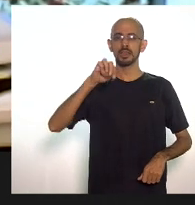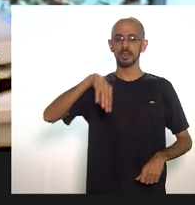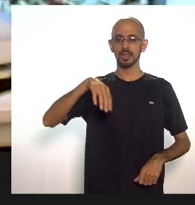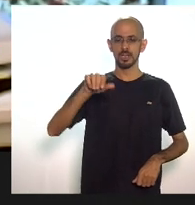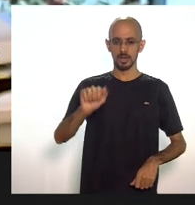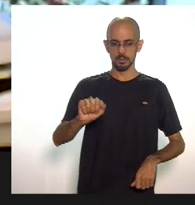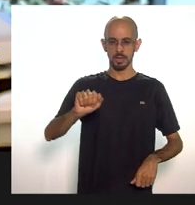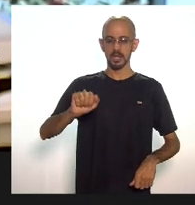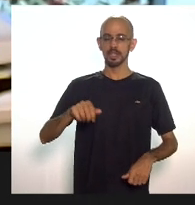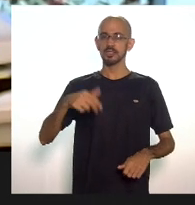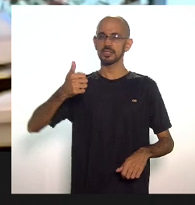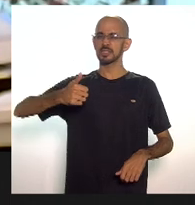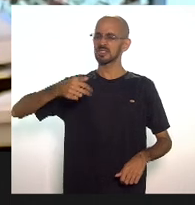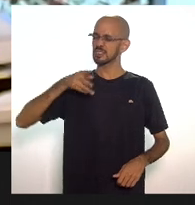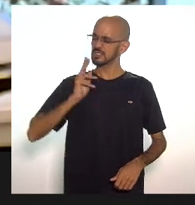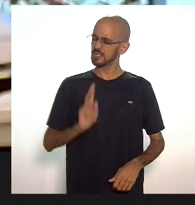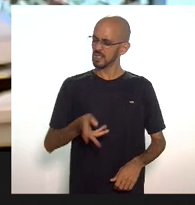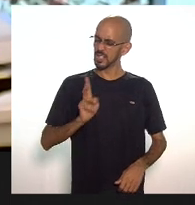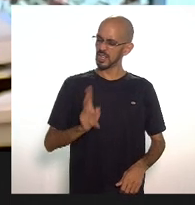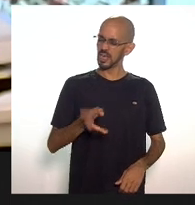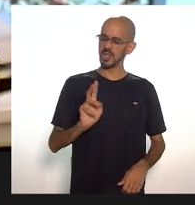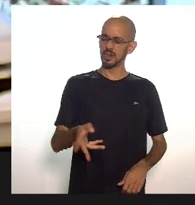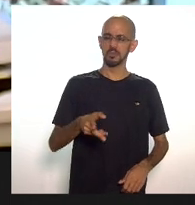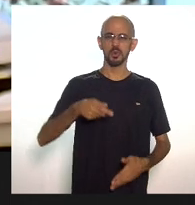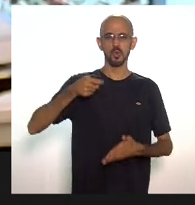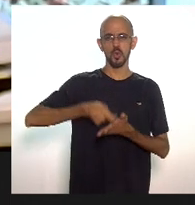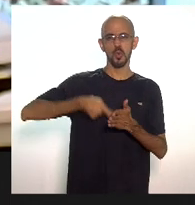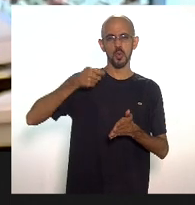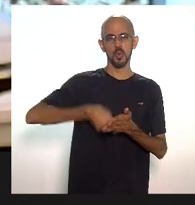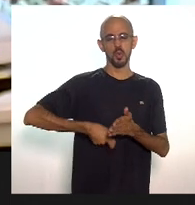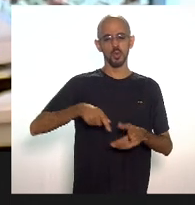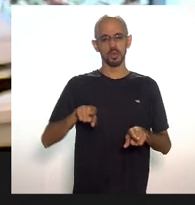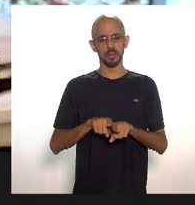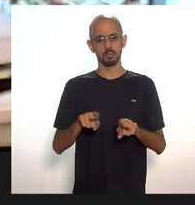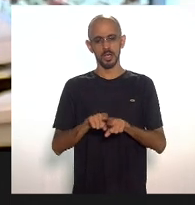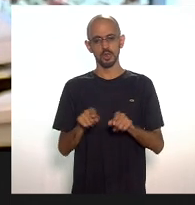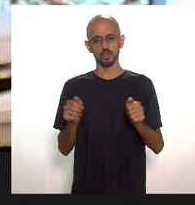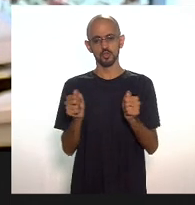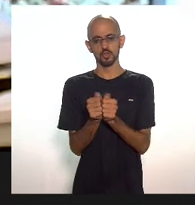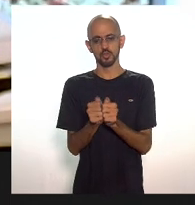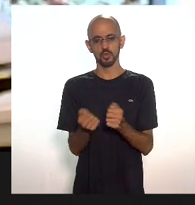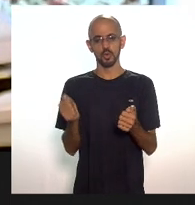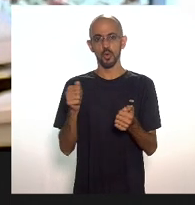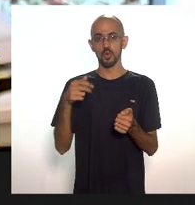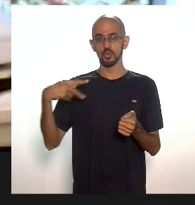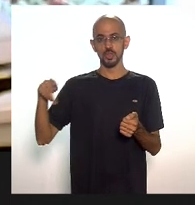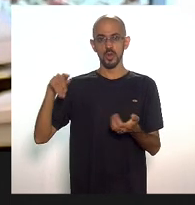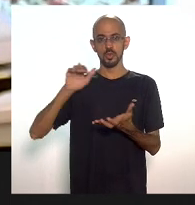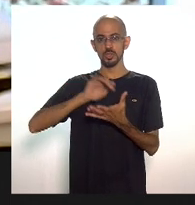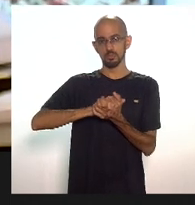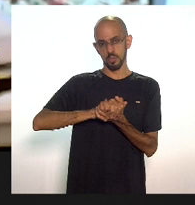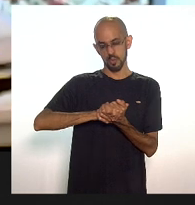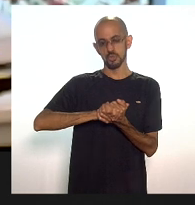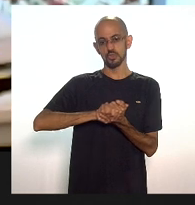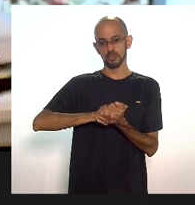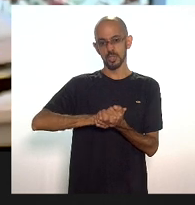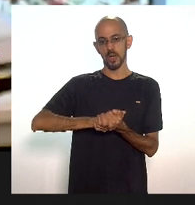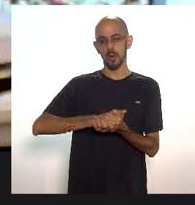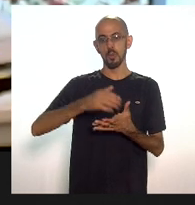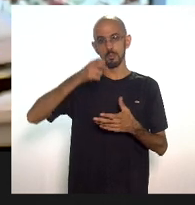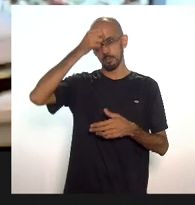sempre se fez presente junto ao seu esposo, que é prefeito de Angra pela quarta